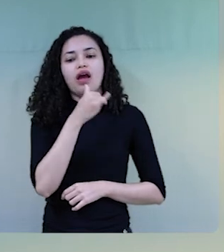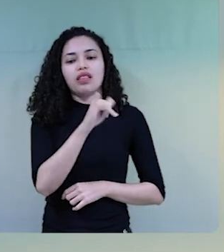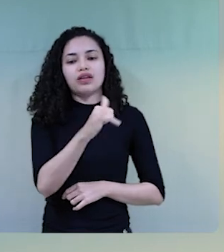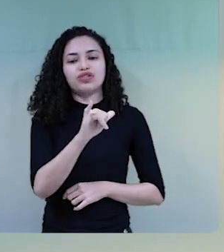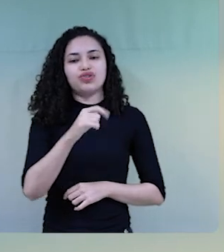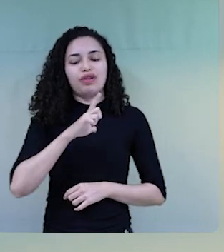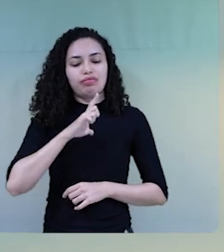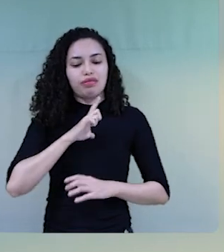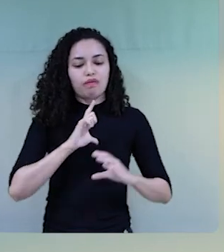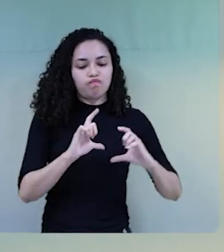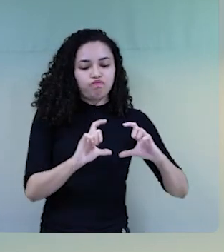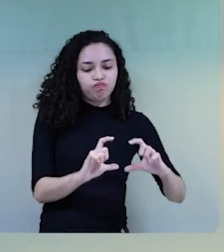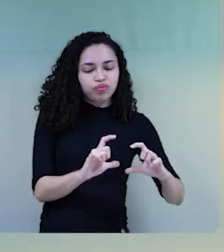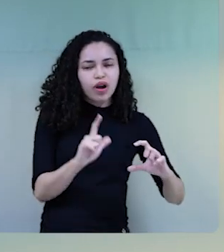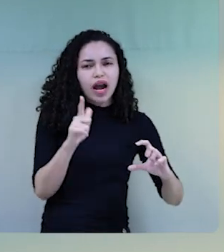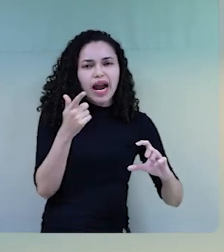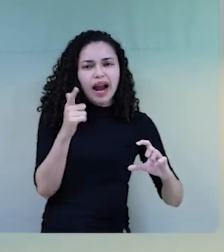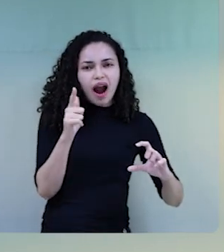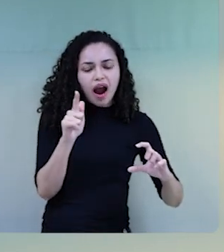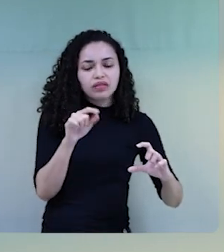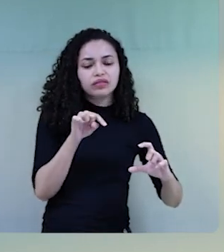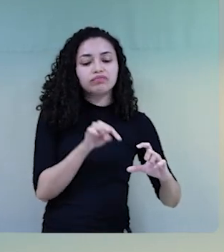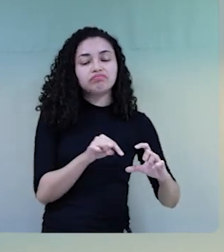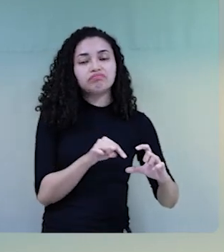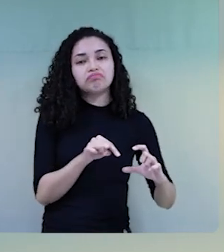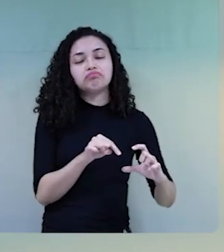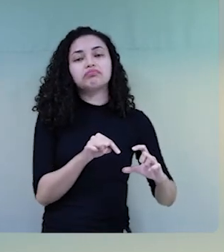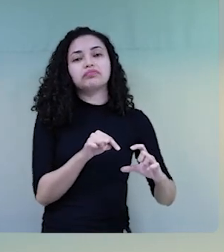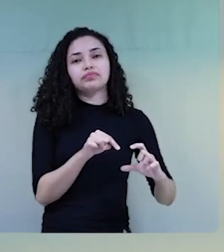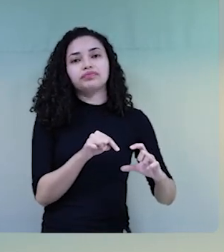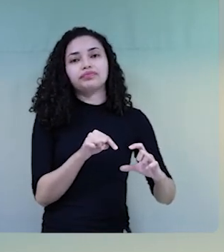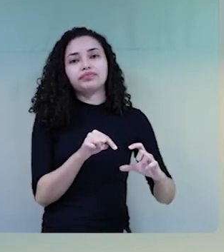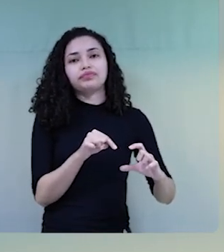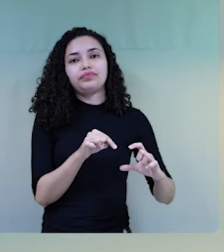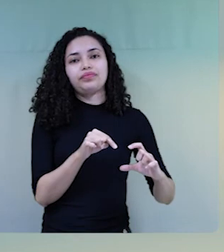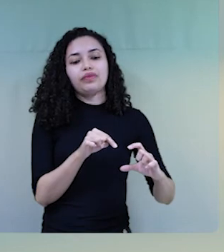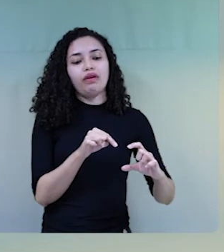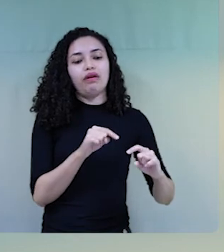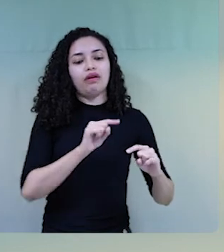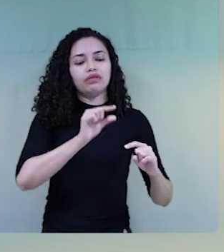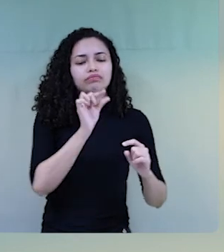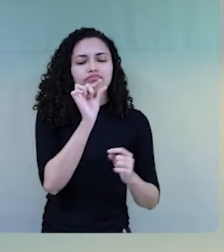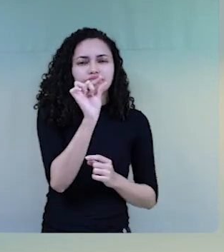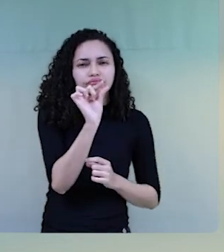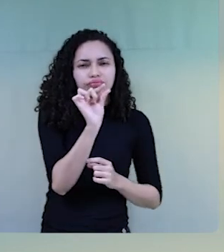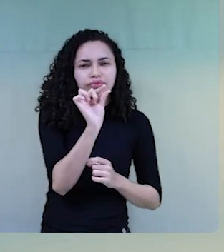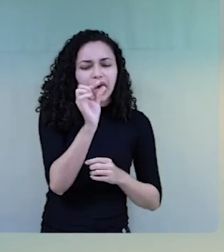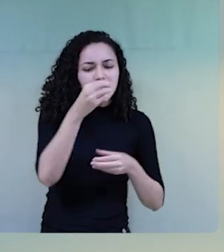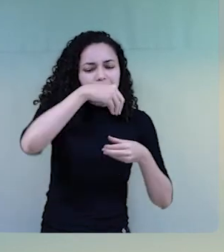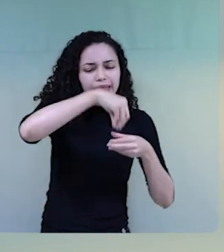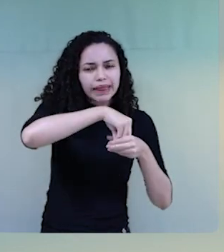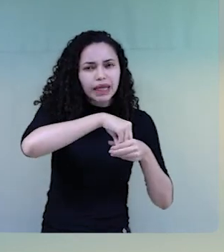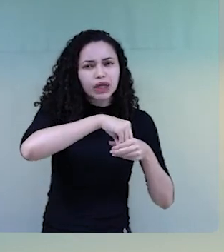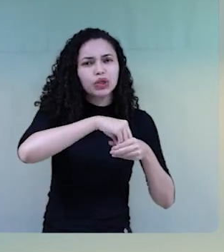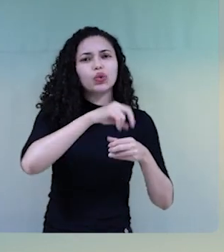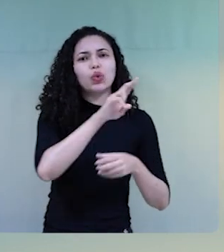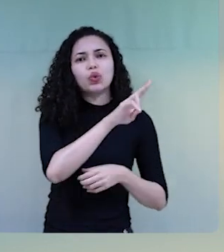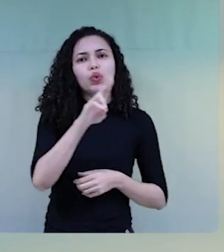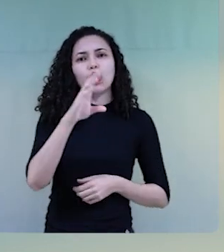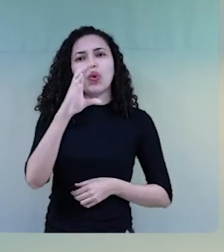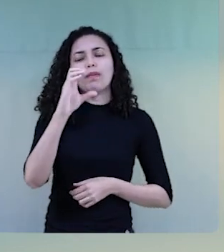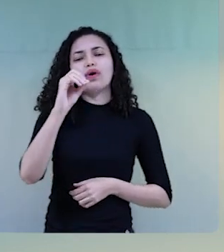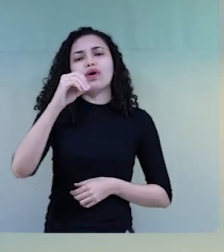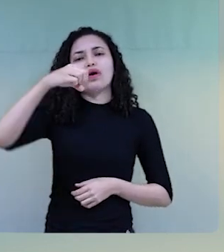gás, e tem que esse gás, ele através de uma peça que tem no motor chamada compressor, o gás